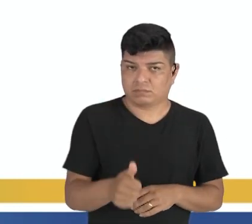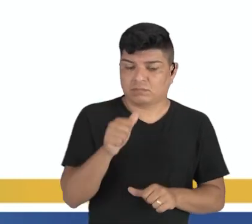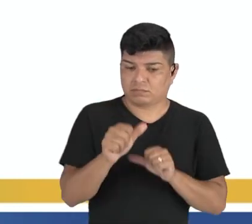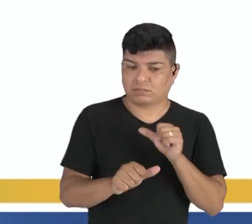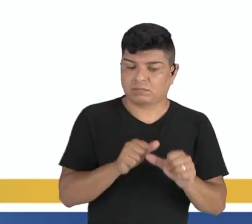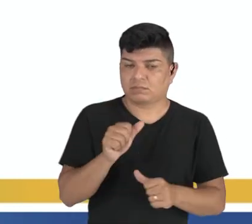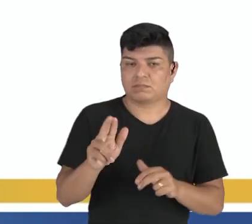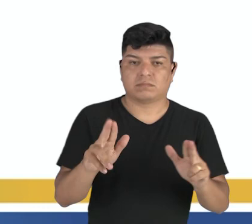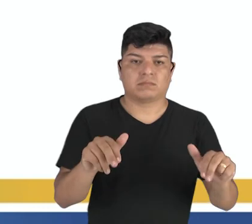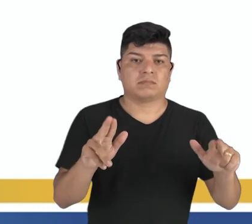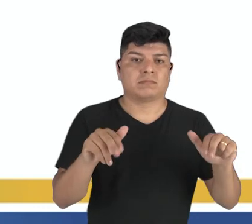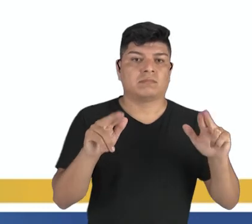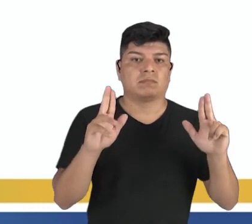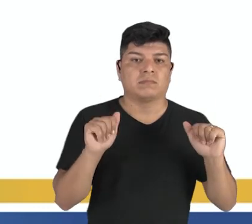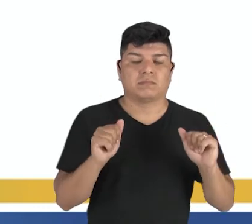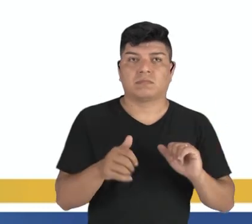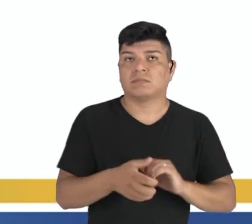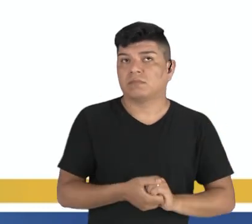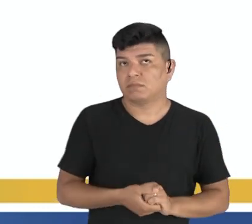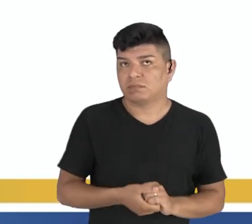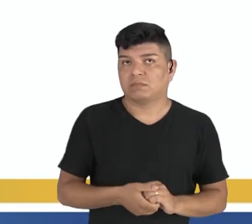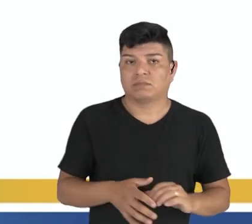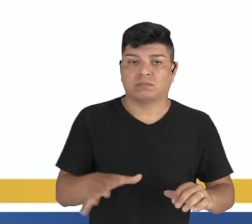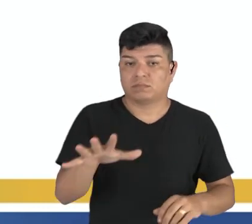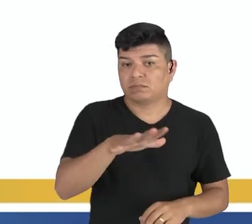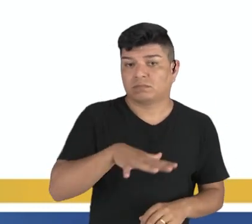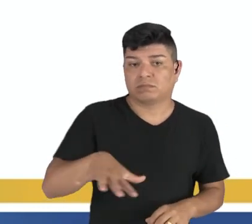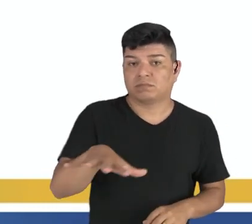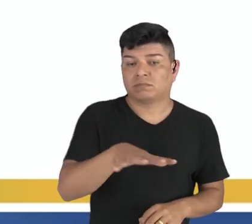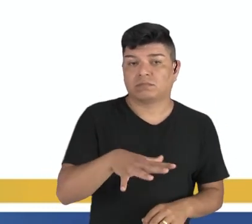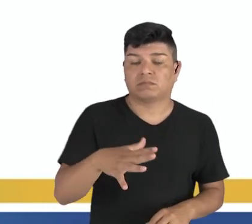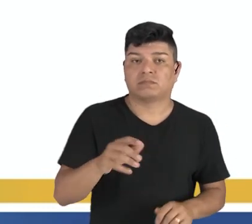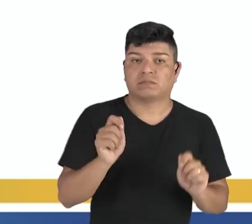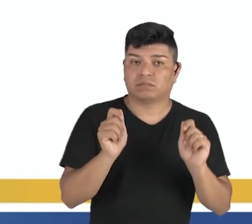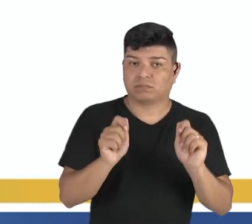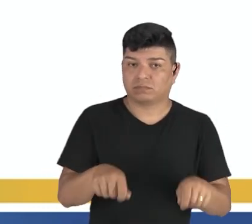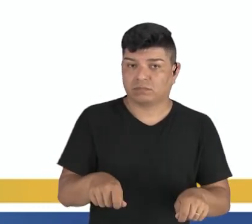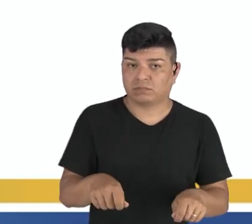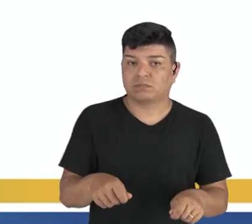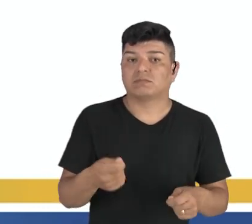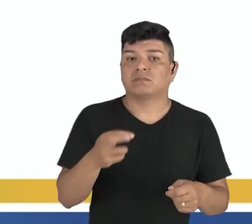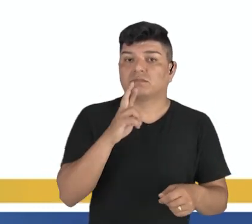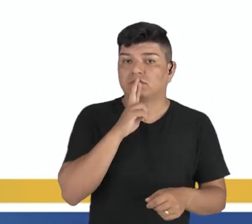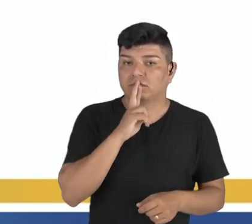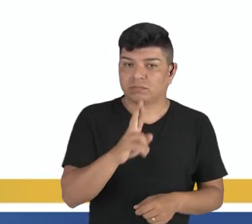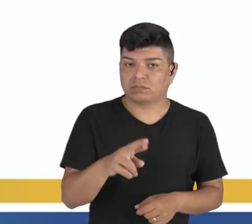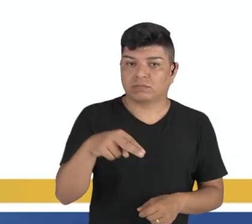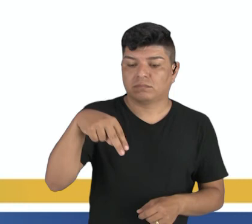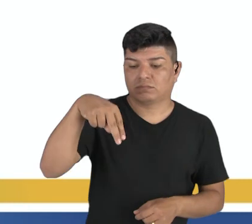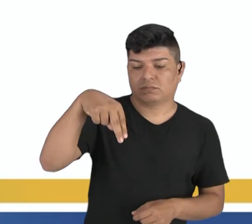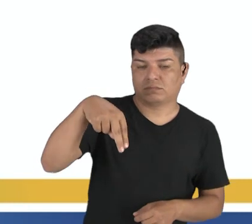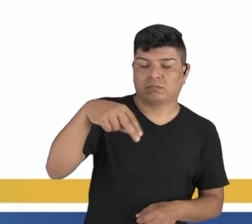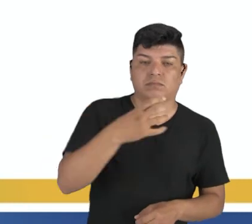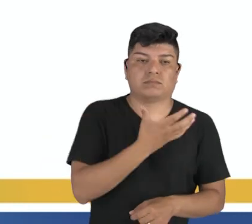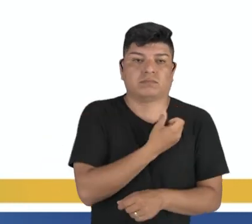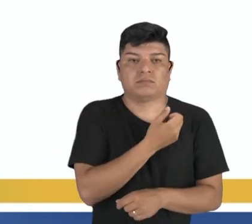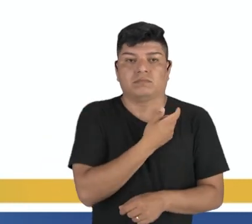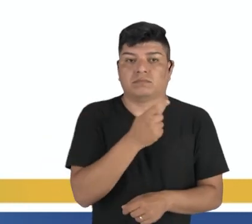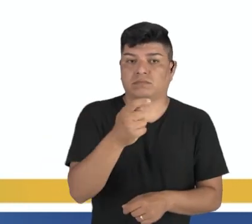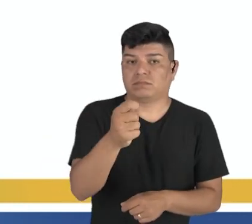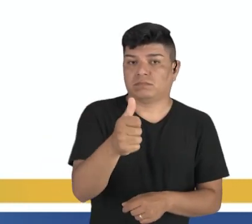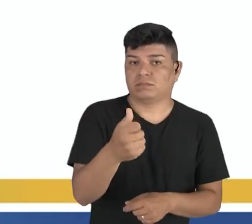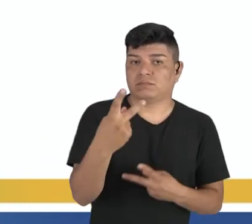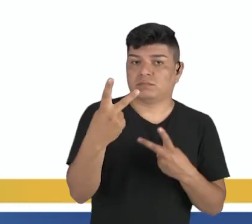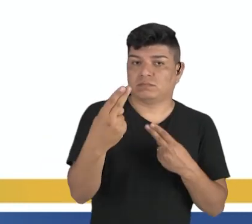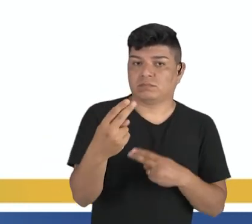vai mudar nas etapas. De modo geral, nós podemos dizer que em uma n etapa, o número de moedas é